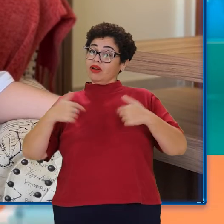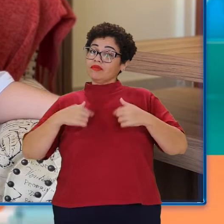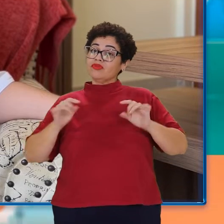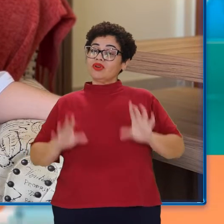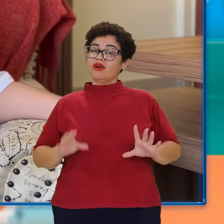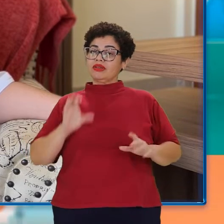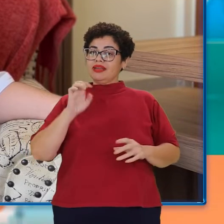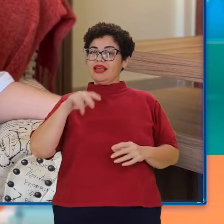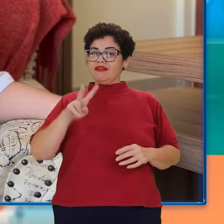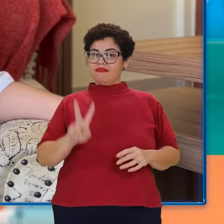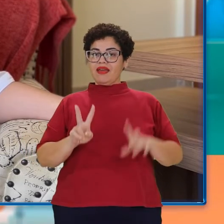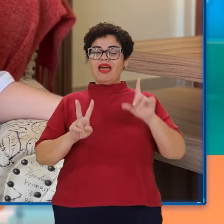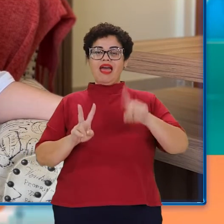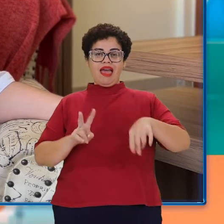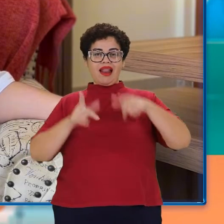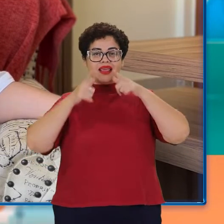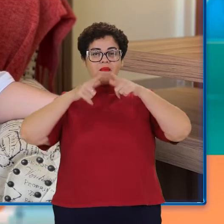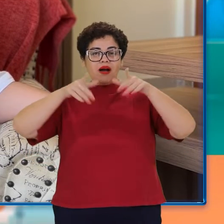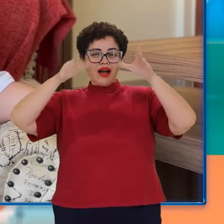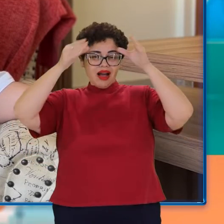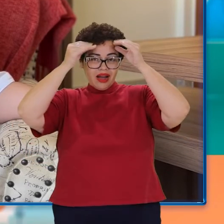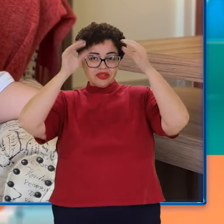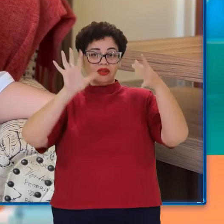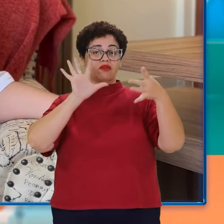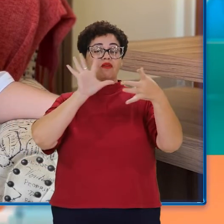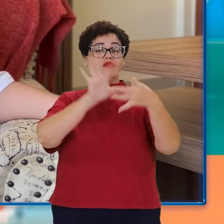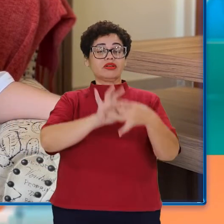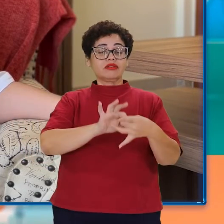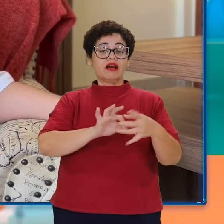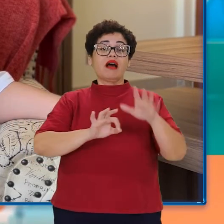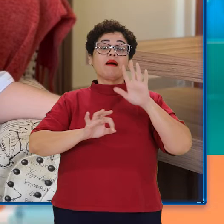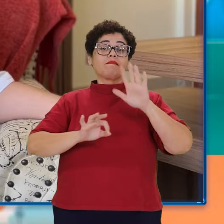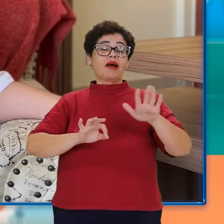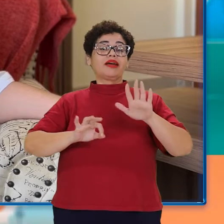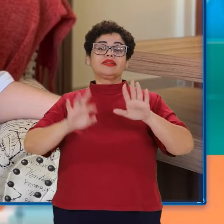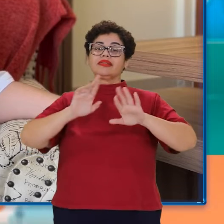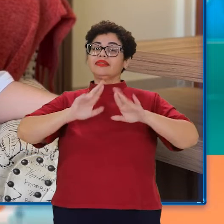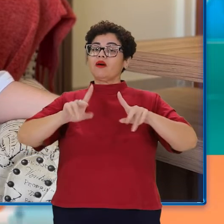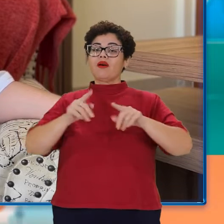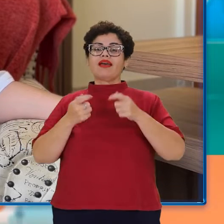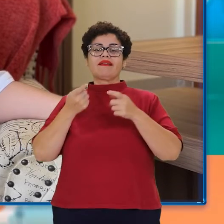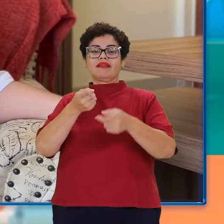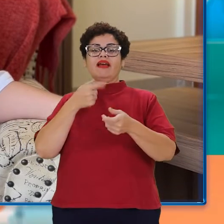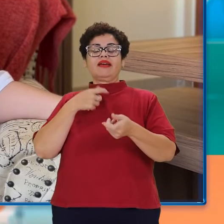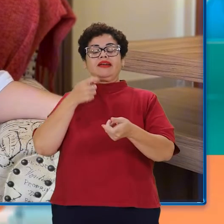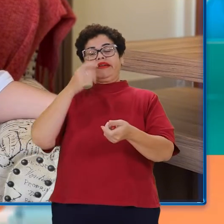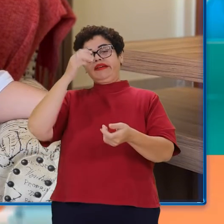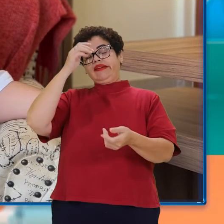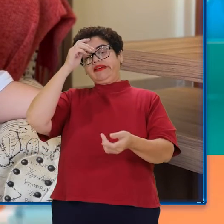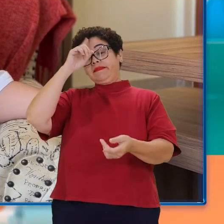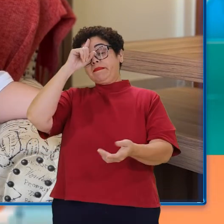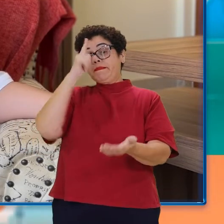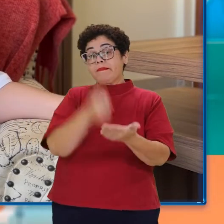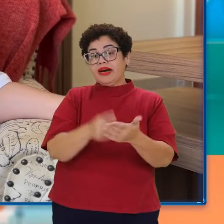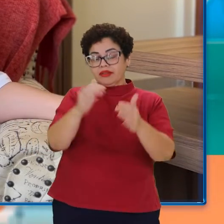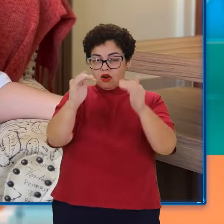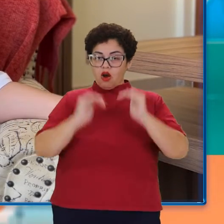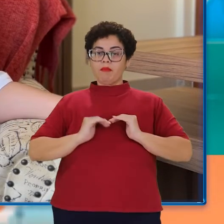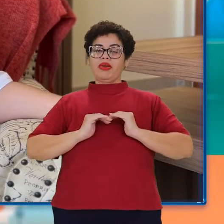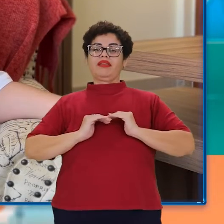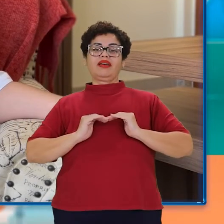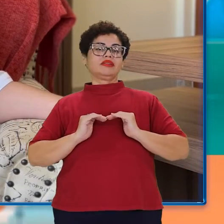das questões da CNV é uma linguagem, né, de conexão, mas não é para fazer o outro fazer o que eu